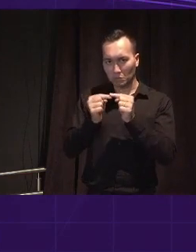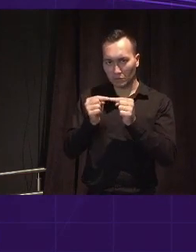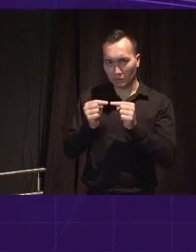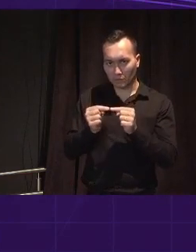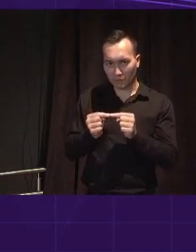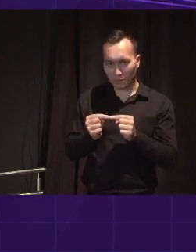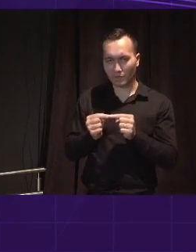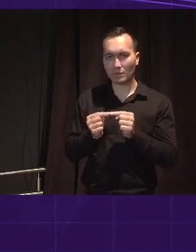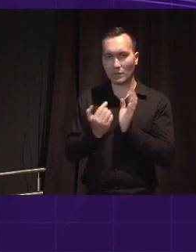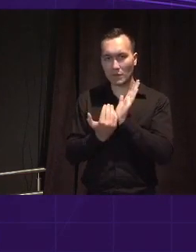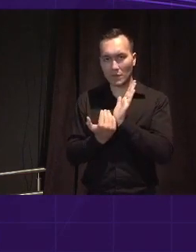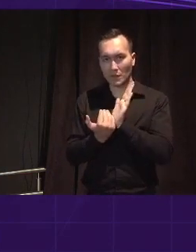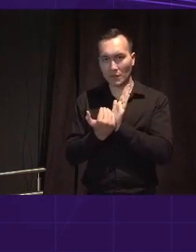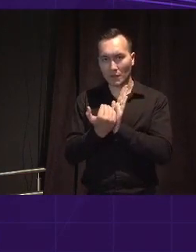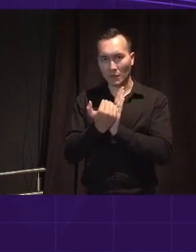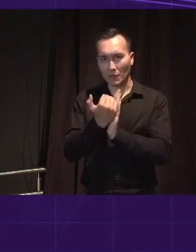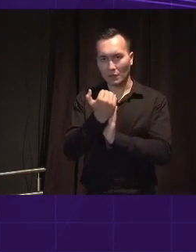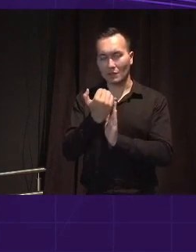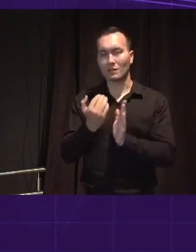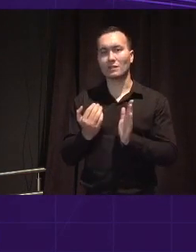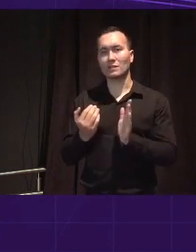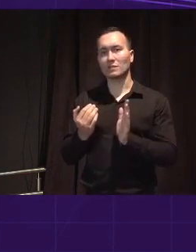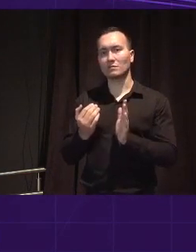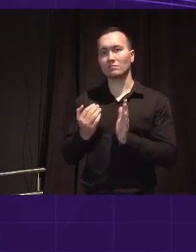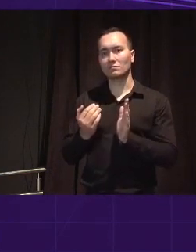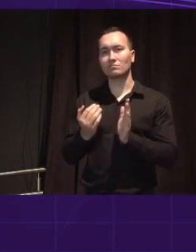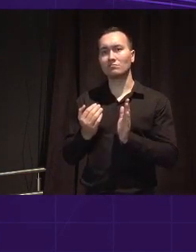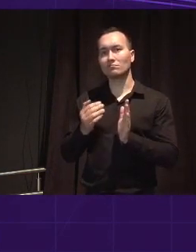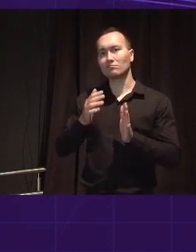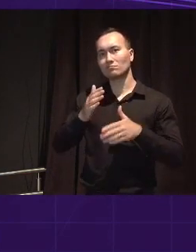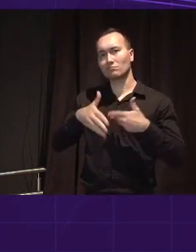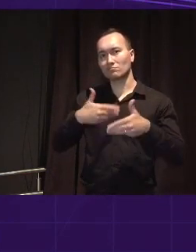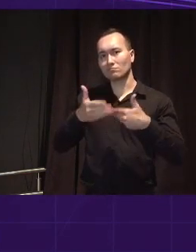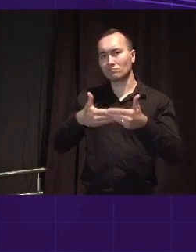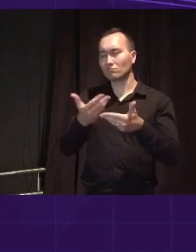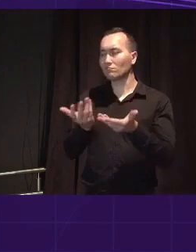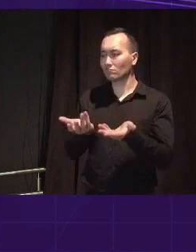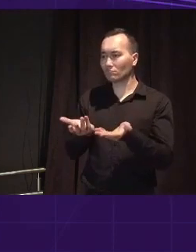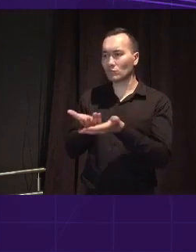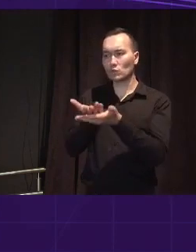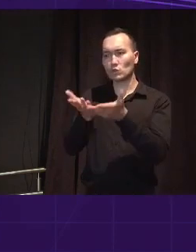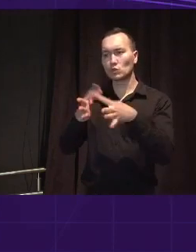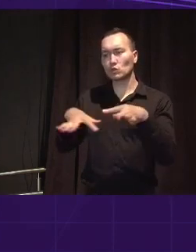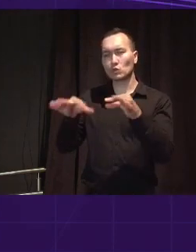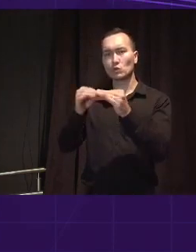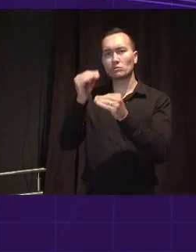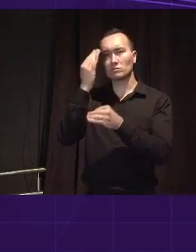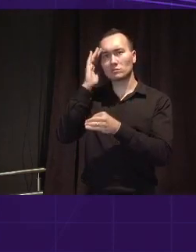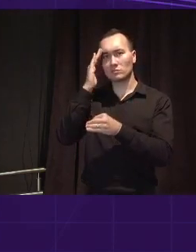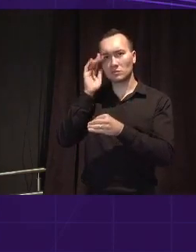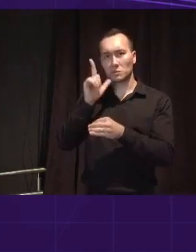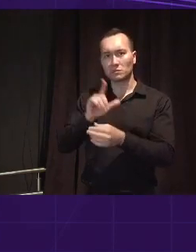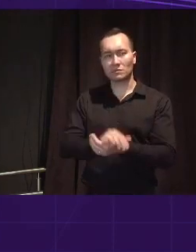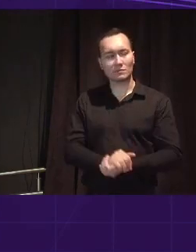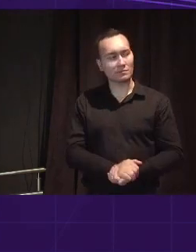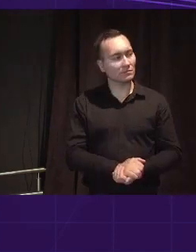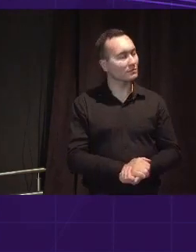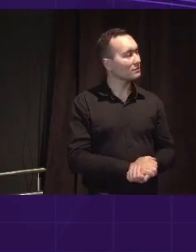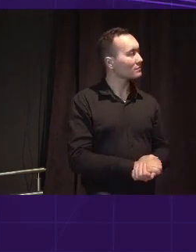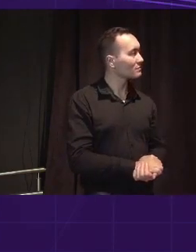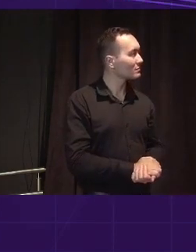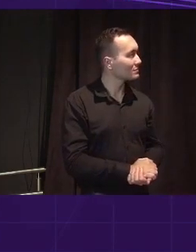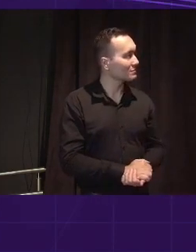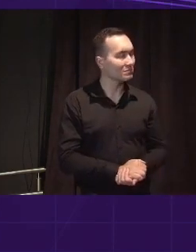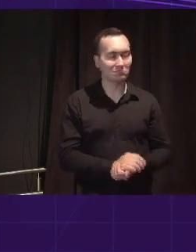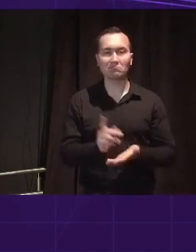cima para baixo, dentro das nossas hierarquias, né? Claro que a gente traz um monte de aprendizado, né? E aí a gente traz